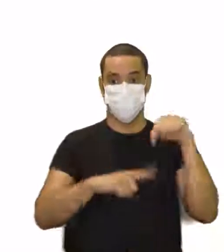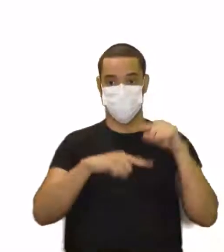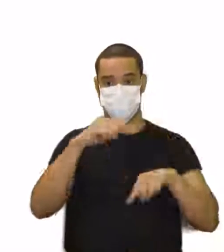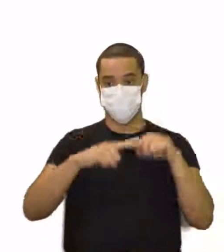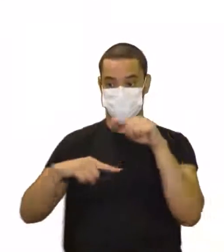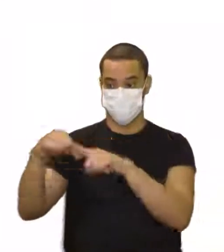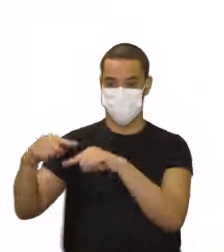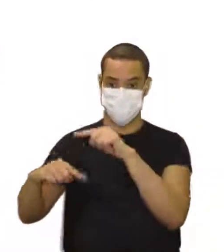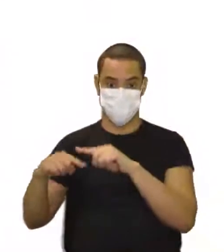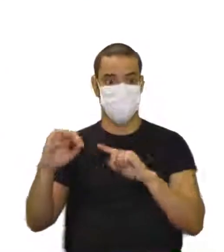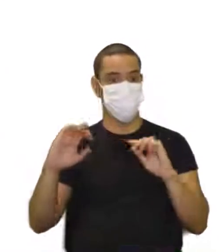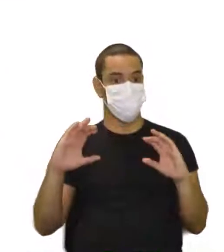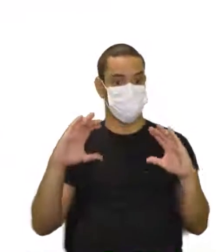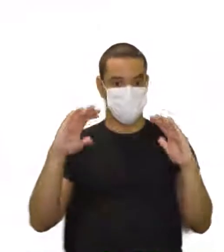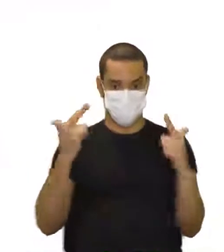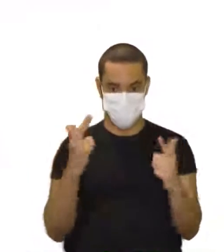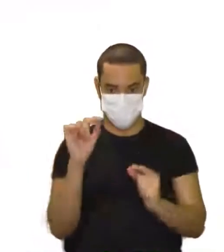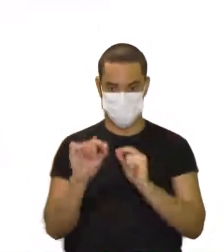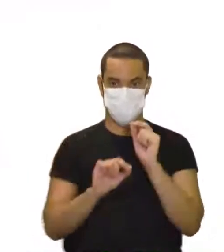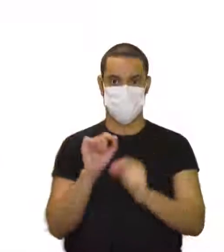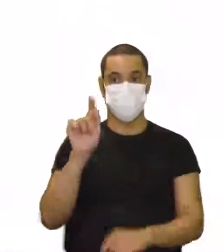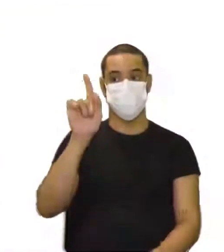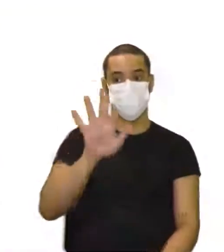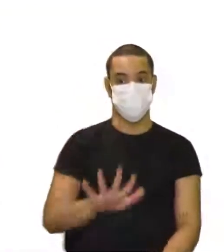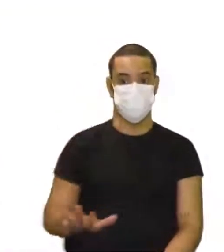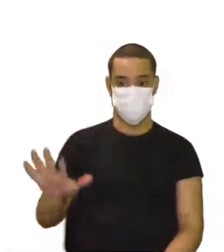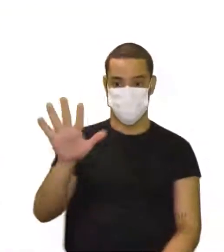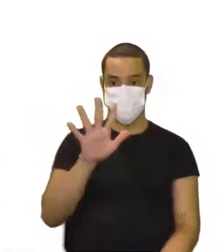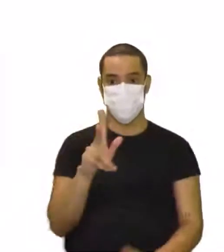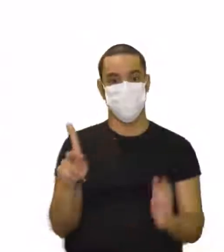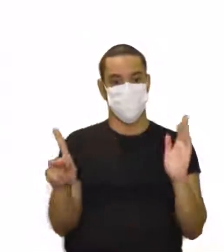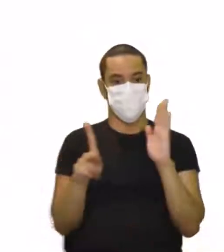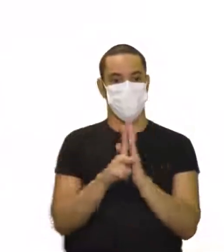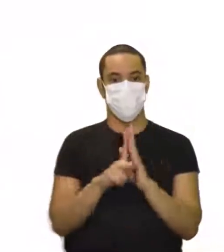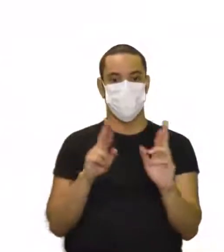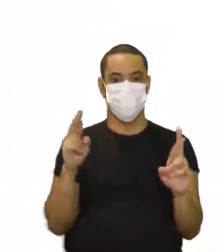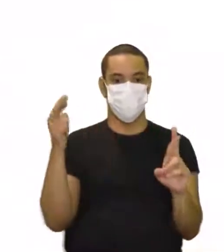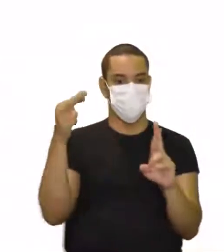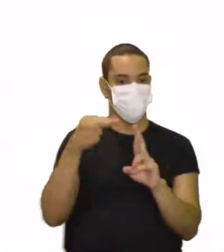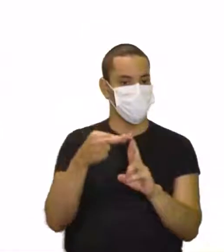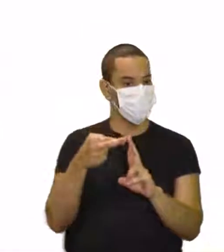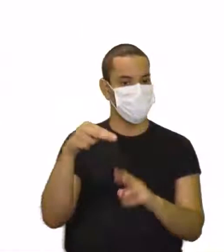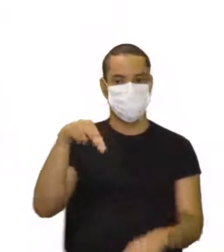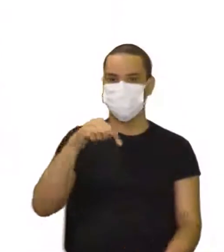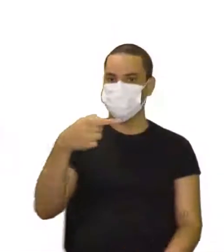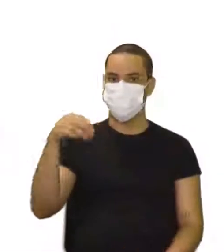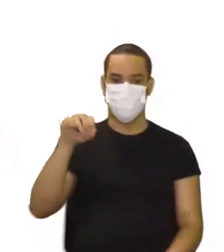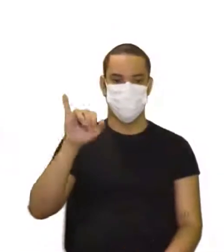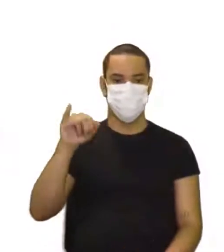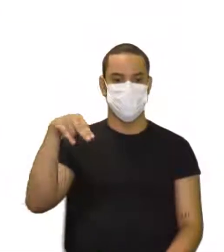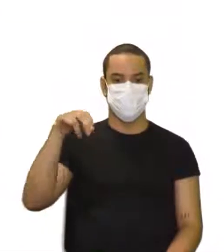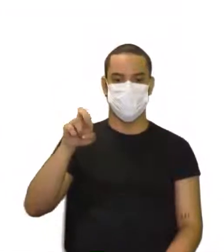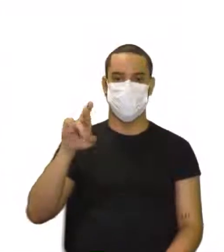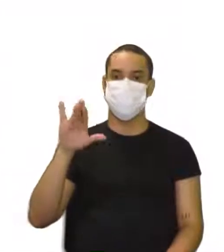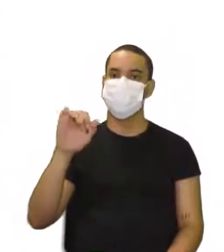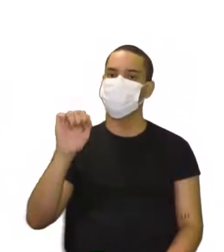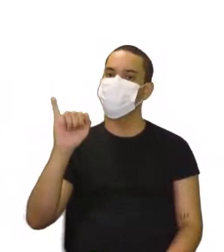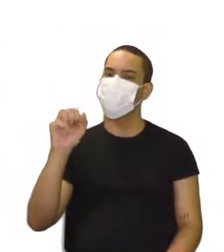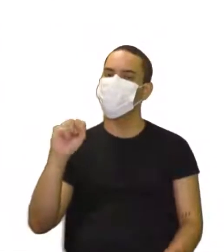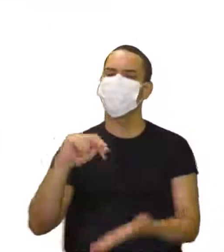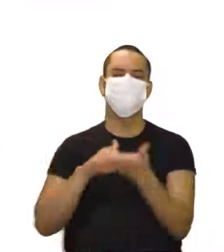corpos. Logo, a relatividade geral é válida para referenciais não inerciais, ou seja,